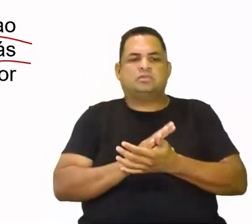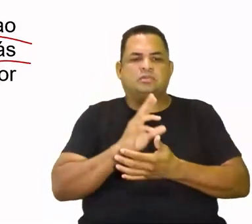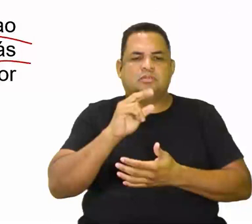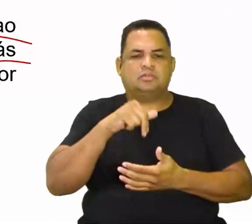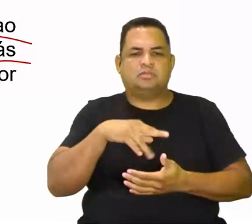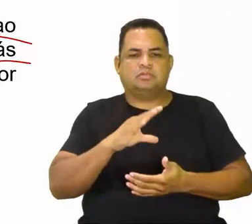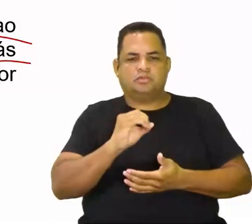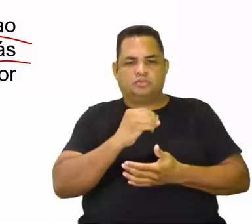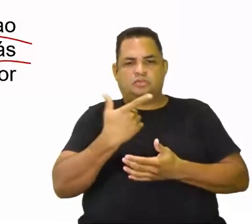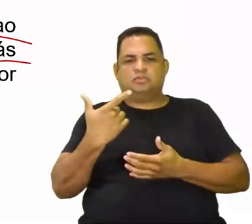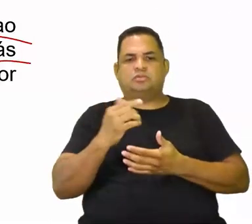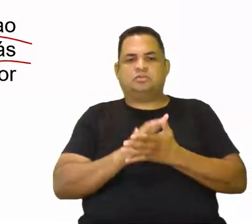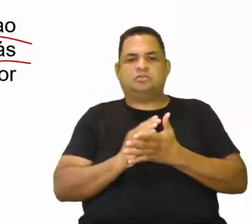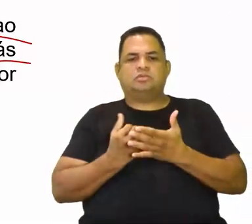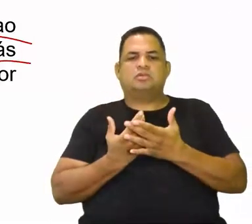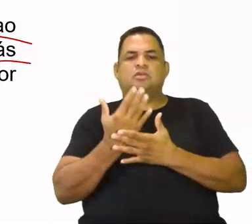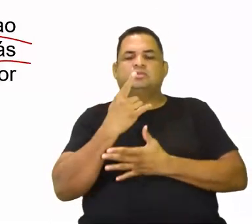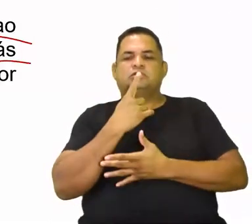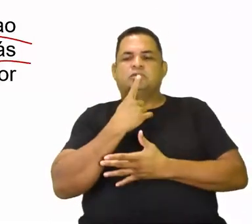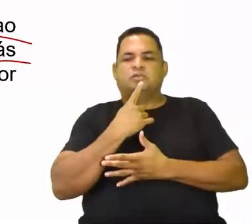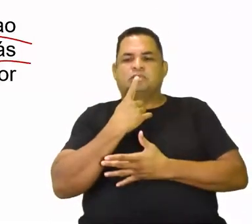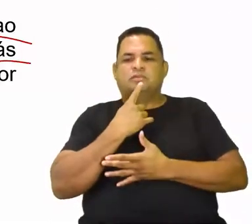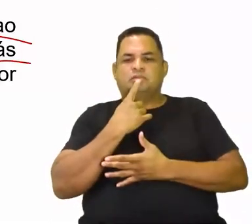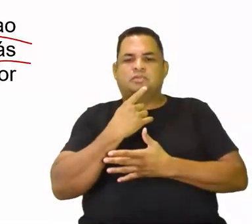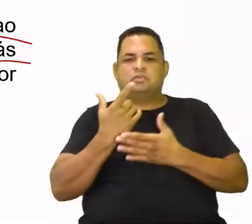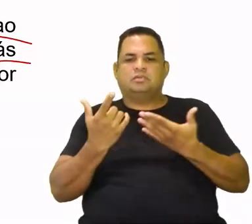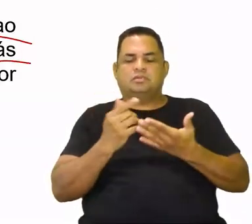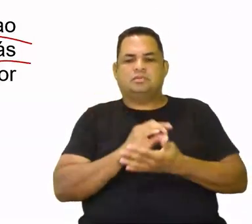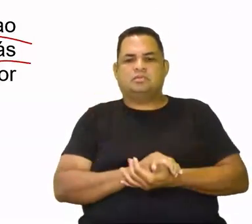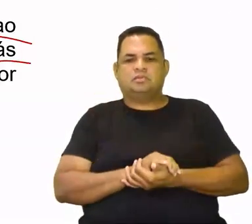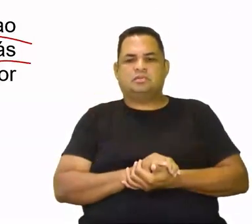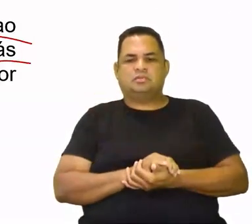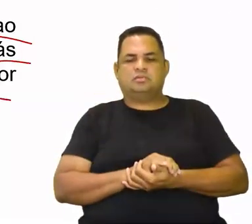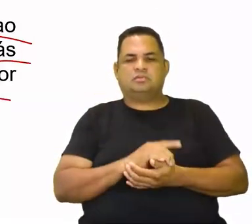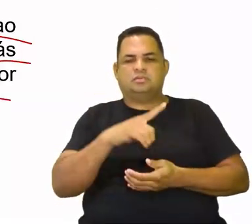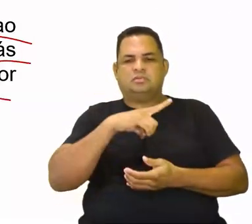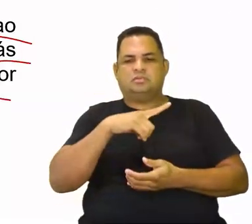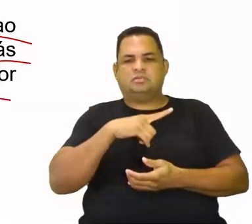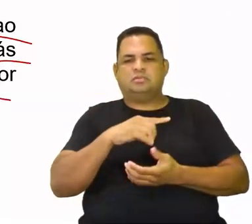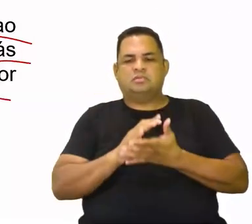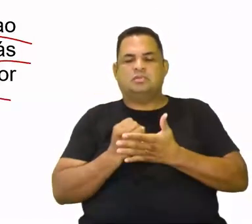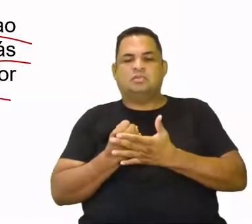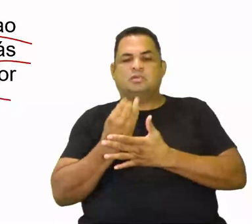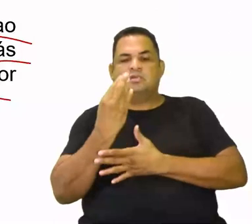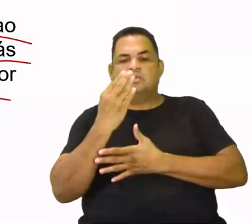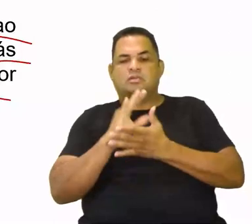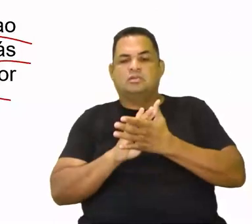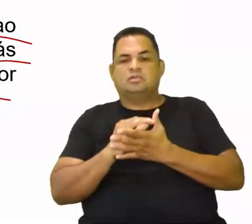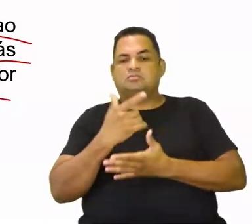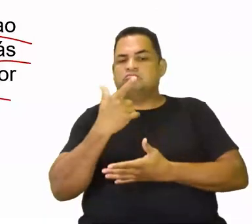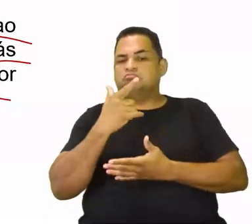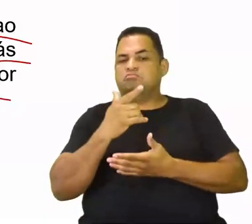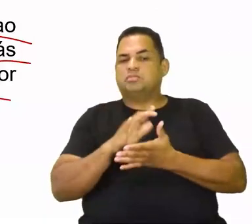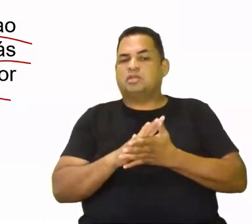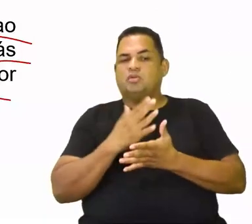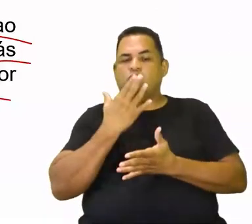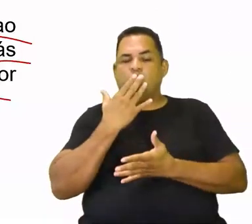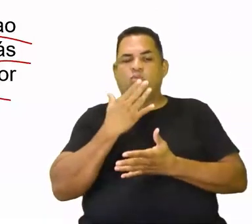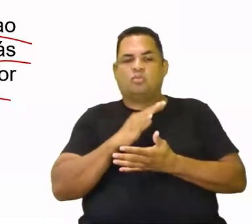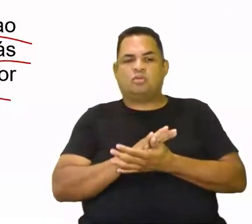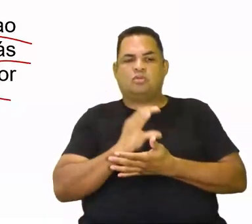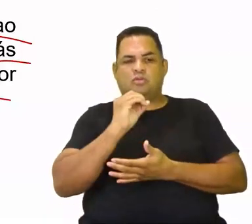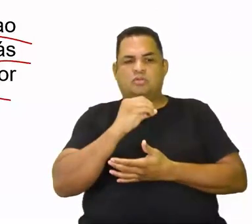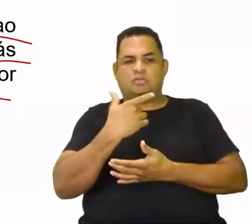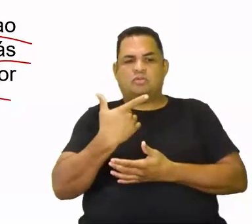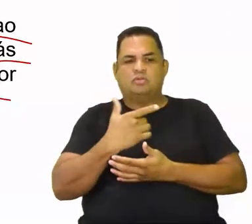que é o NO2, que é um gás vermelho. Olha aí as cores, né? E ainda tem um gás incolor, oxigênio. Portanto, o